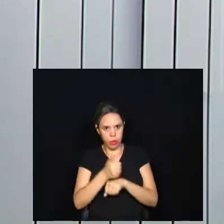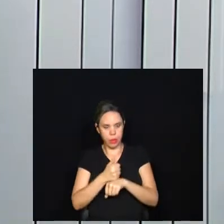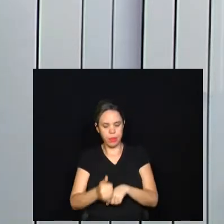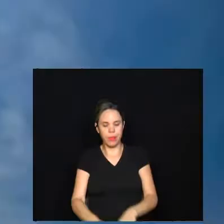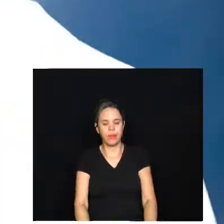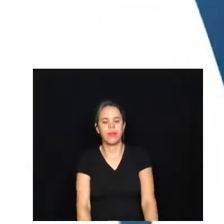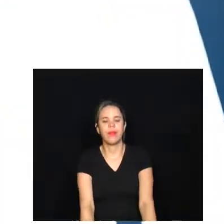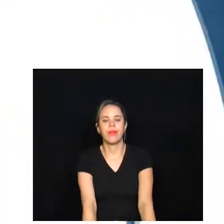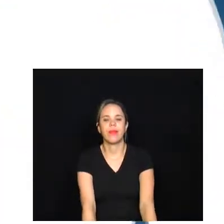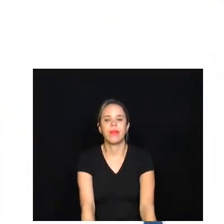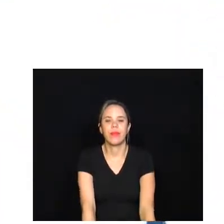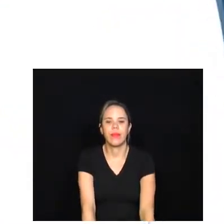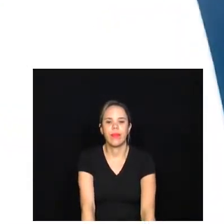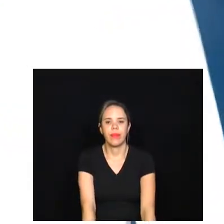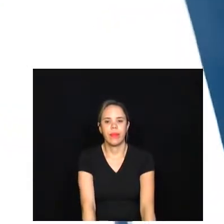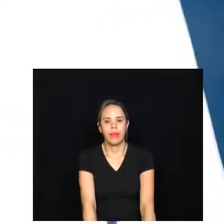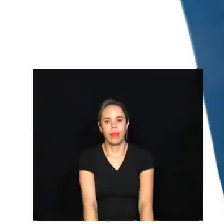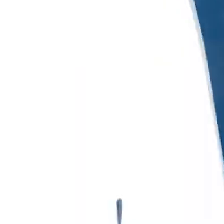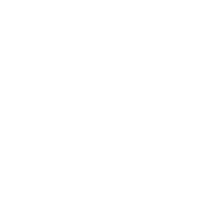profissão.